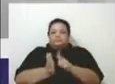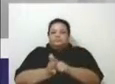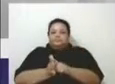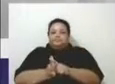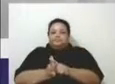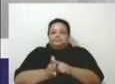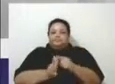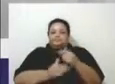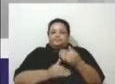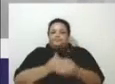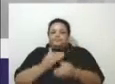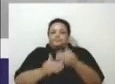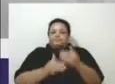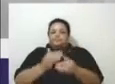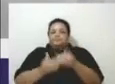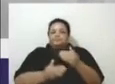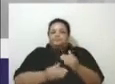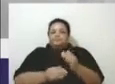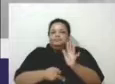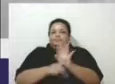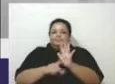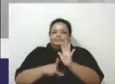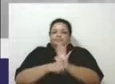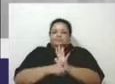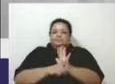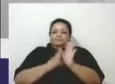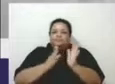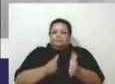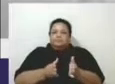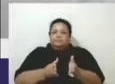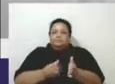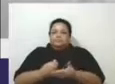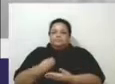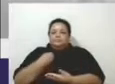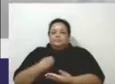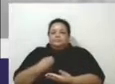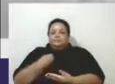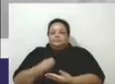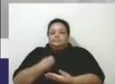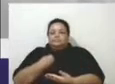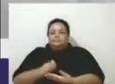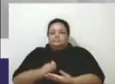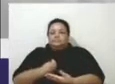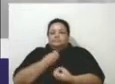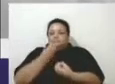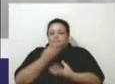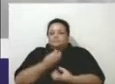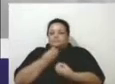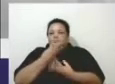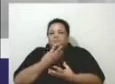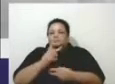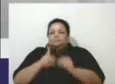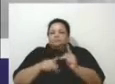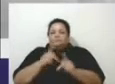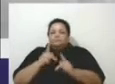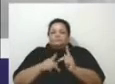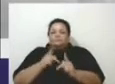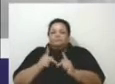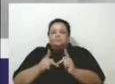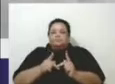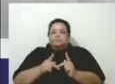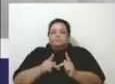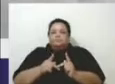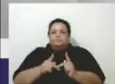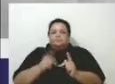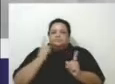processo grande mas o projeto de lei tá ali e ele vai existir né é pro benefício da da população assim que